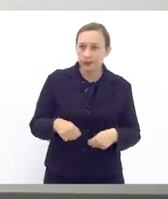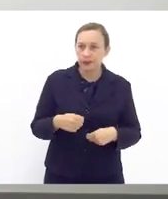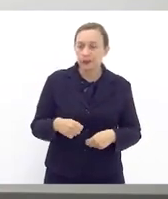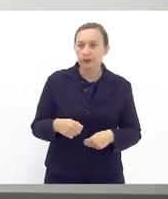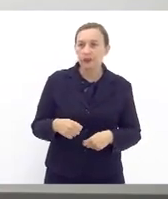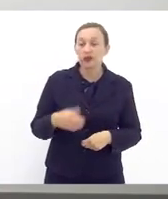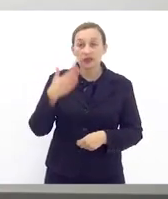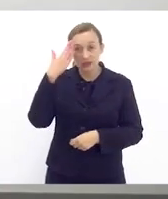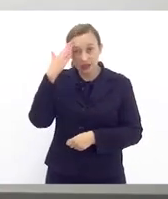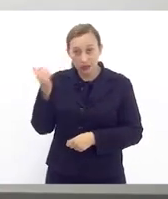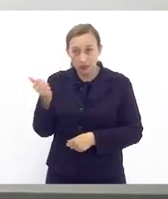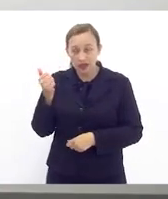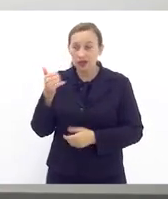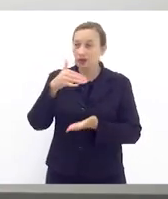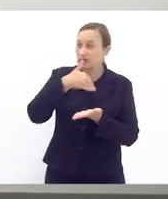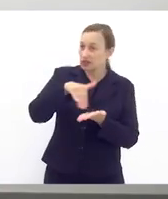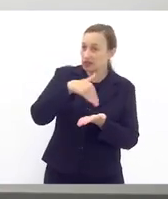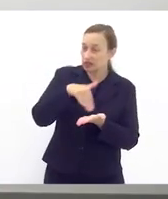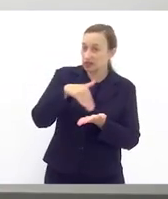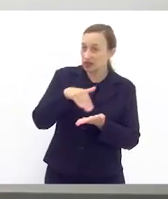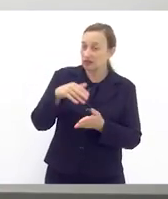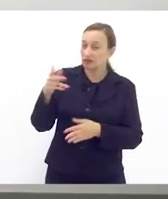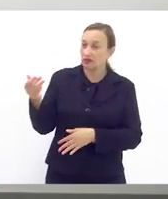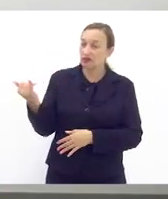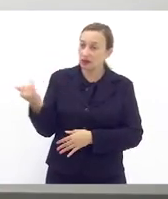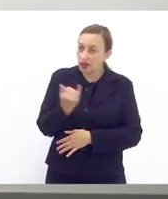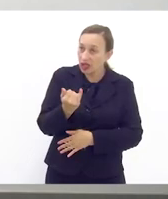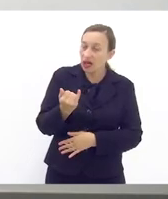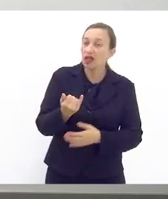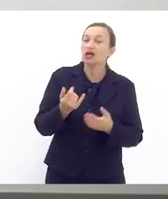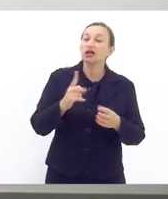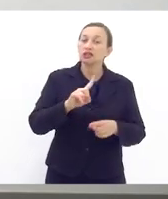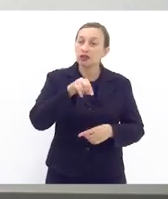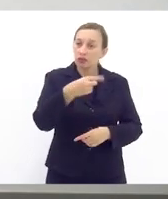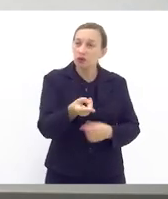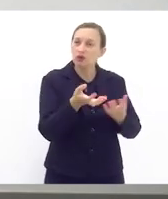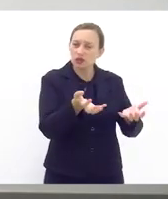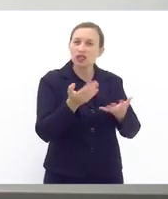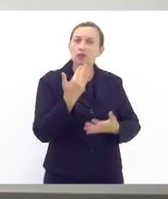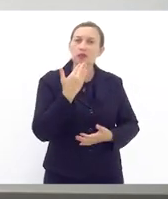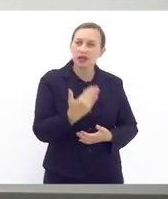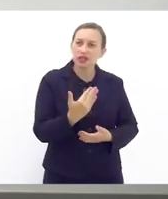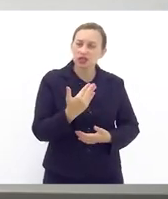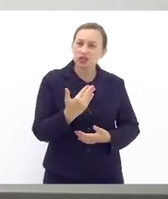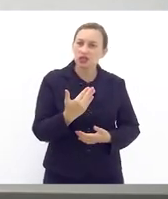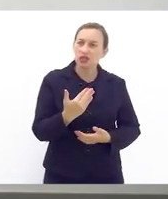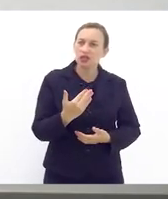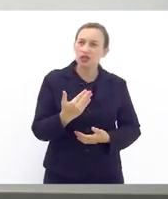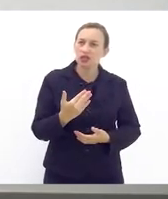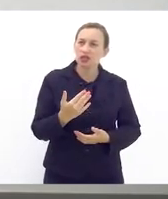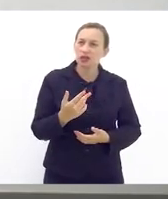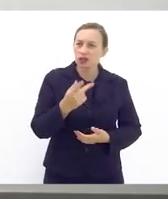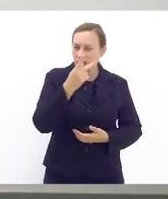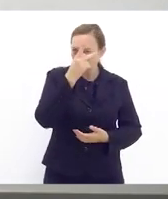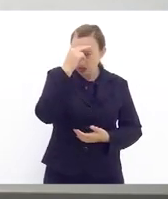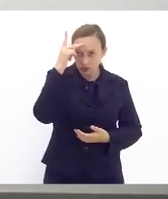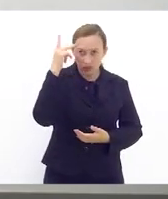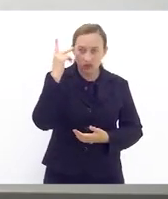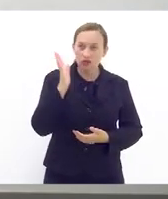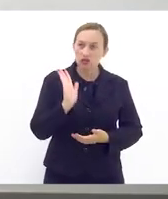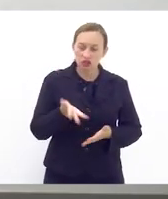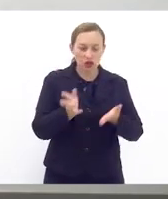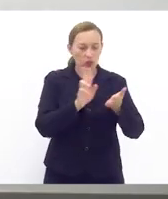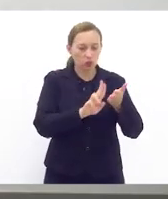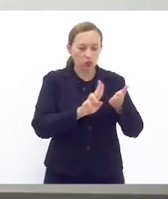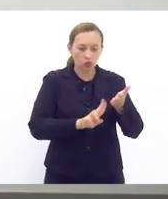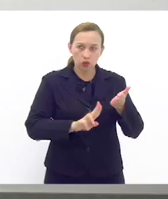ouvir a secretaria e em seguida eu queria pedir que as pessoas que eu já irem que é aqui que